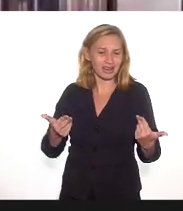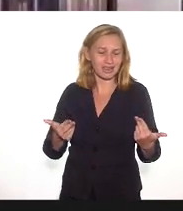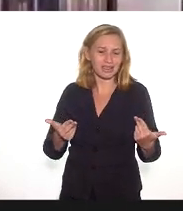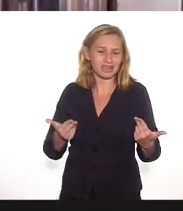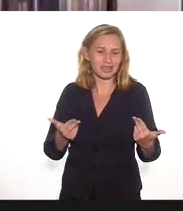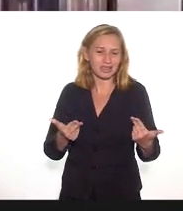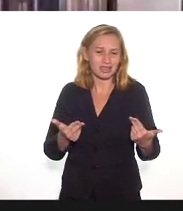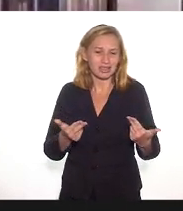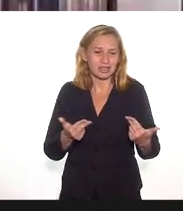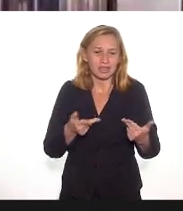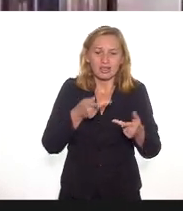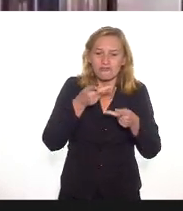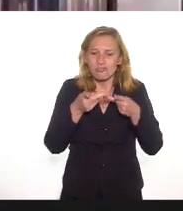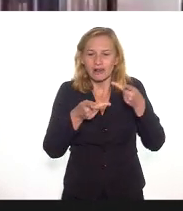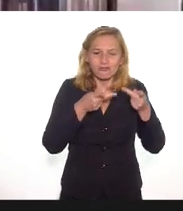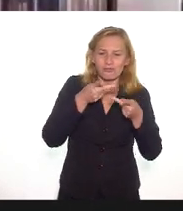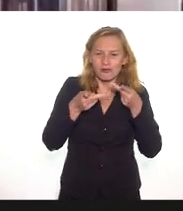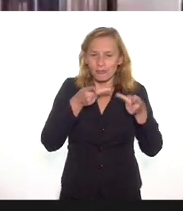intervenções